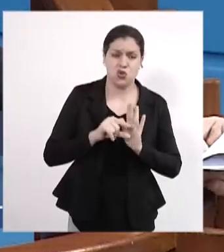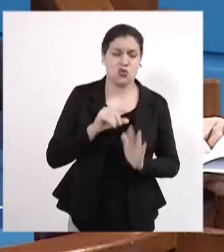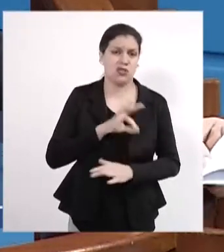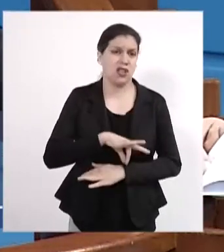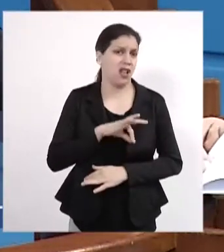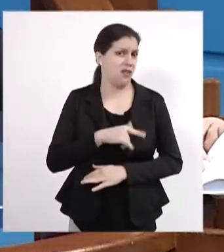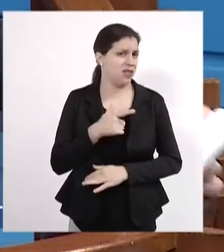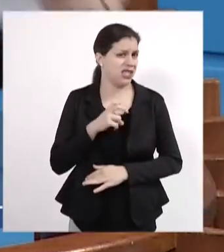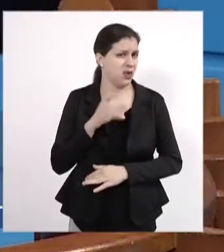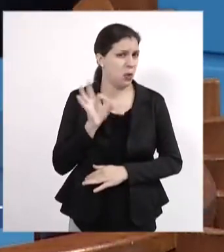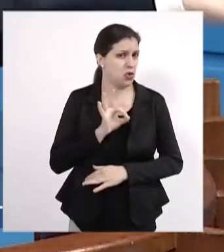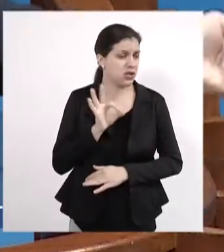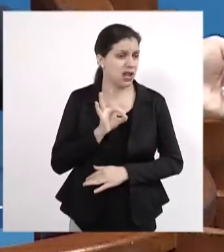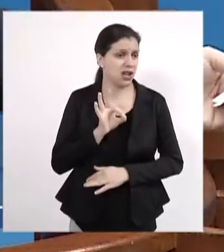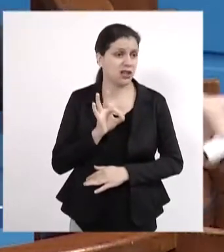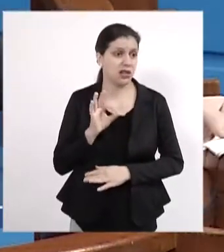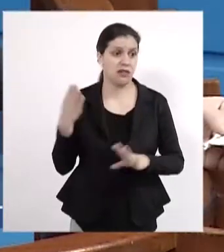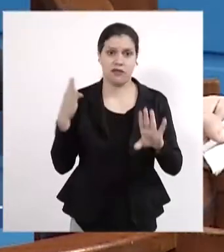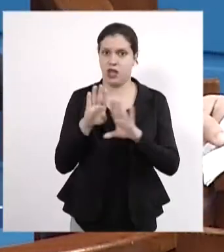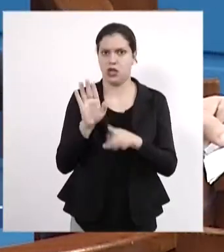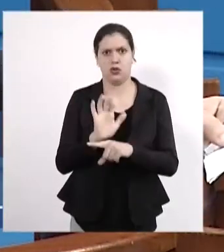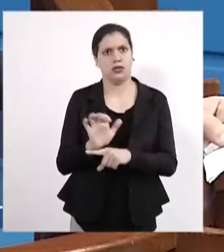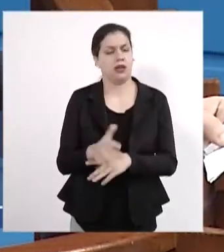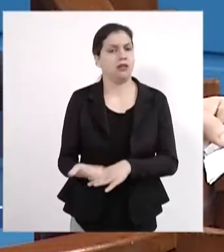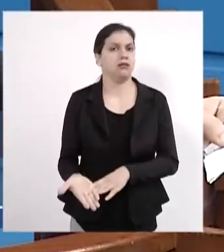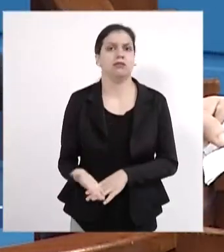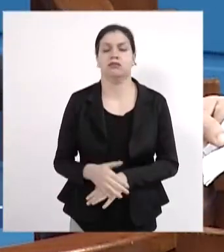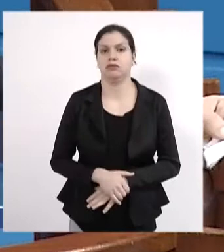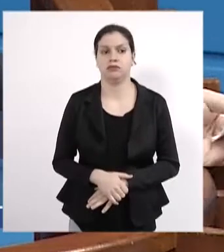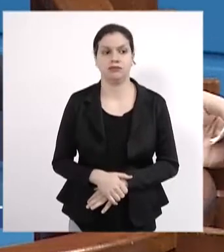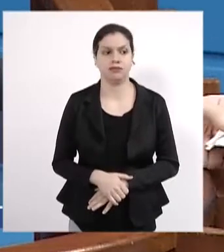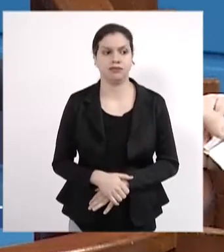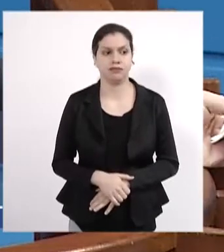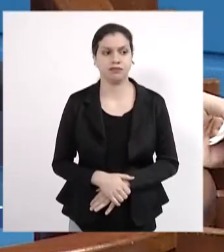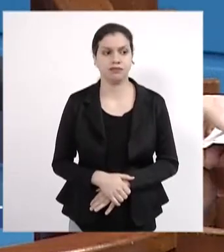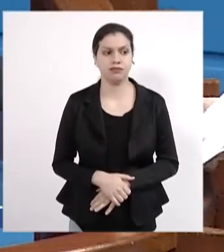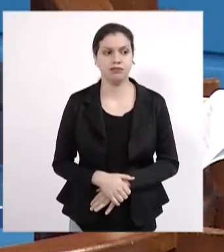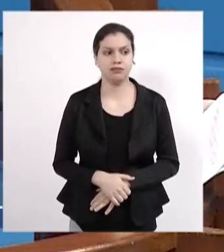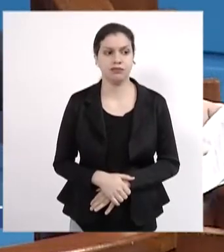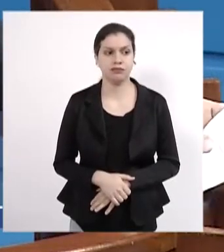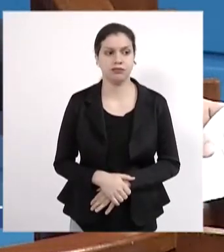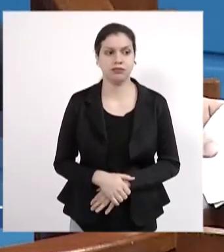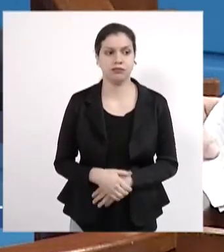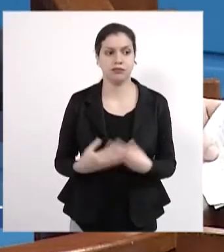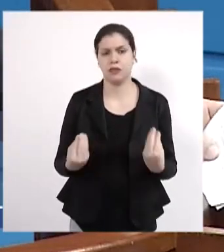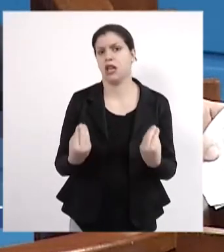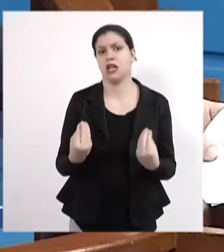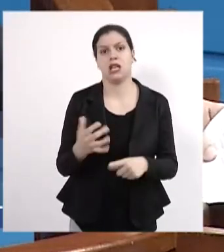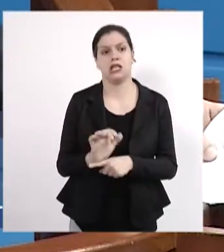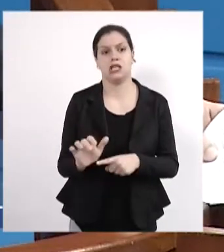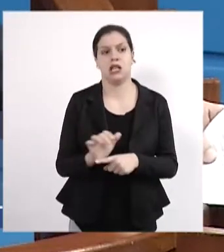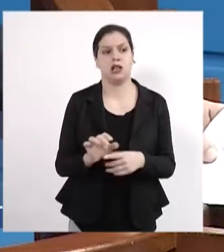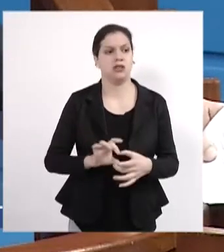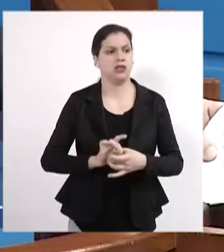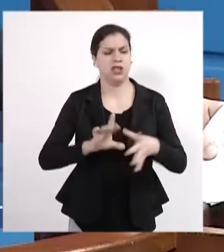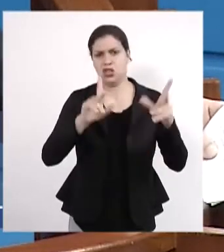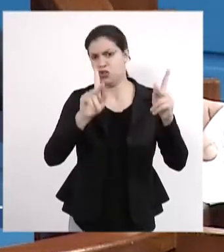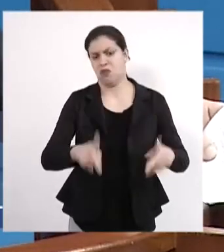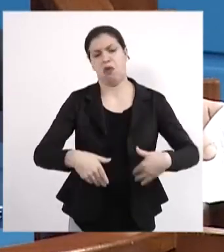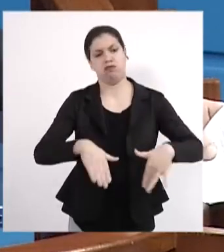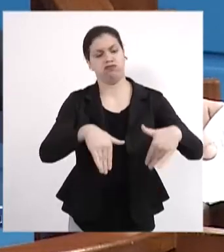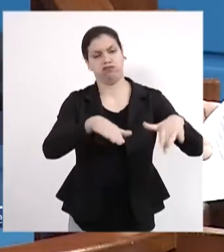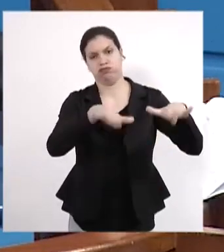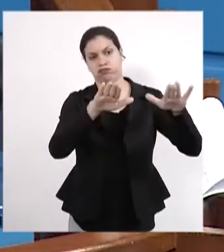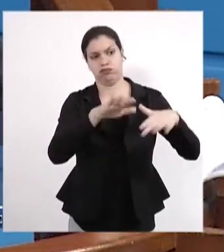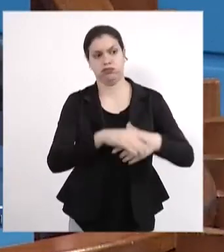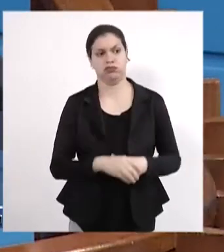jornada de trabalho. Fecha o Estado, então. Fecha o Estado. Para que Estado? Deixa o povo se virar, cada um